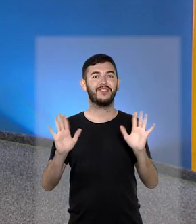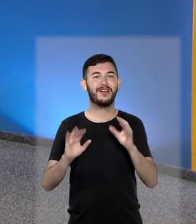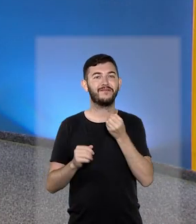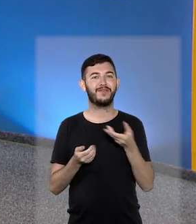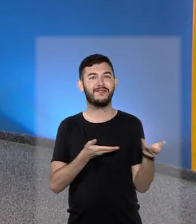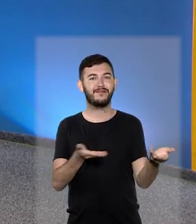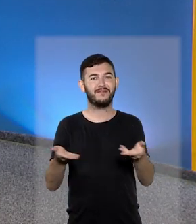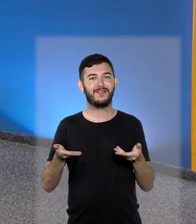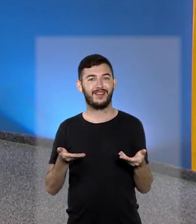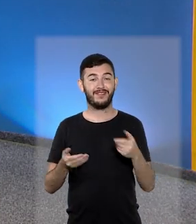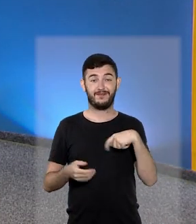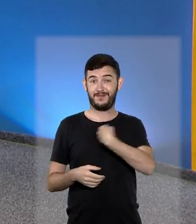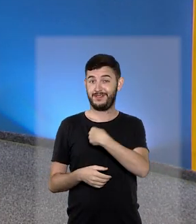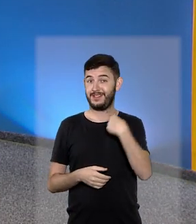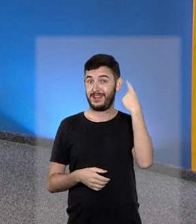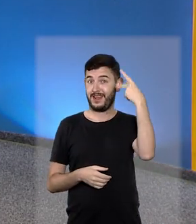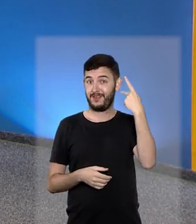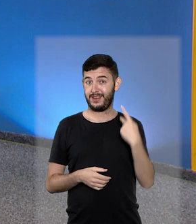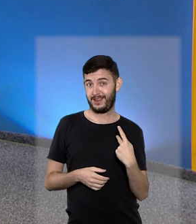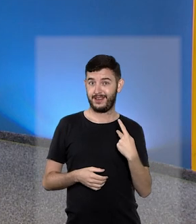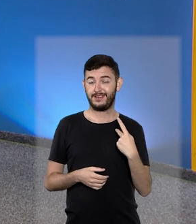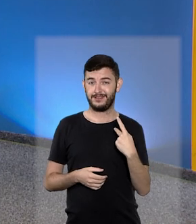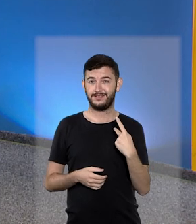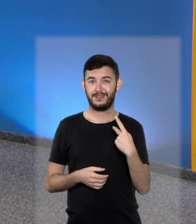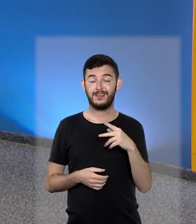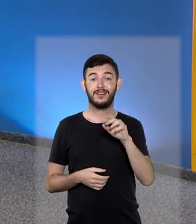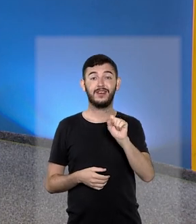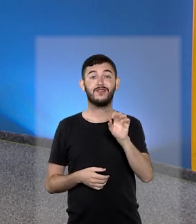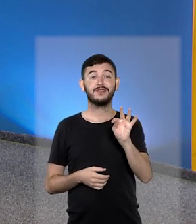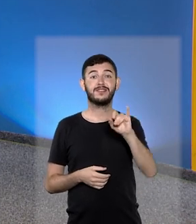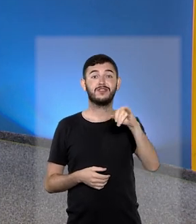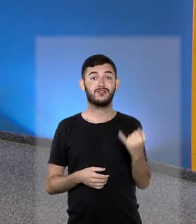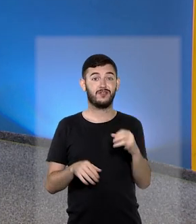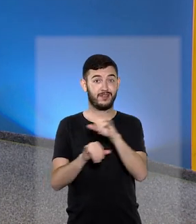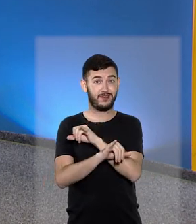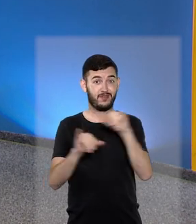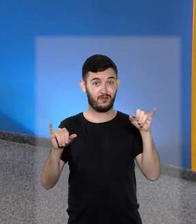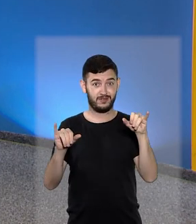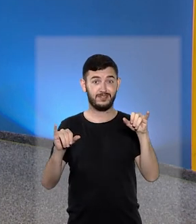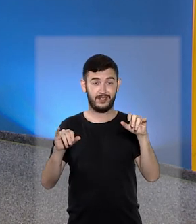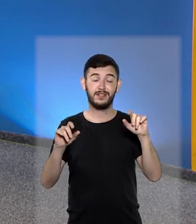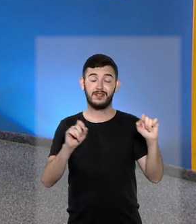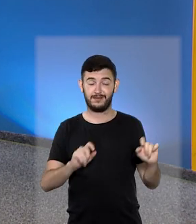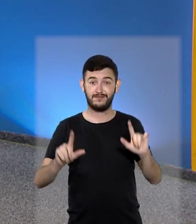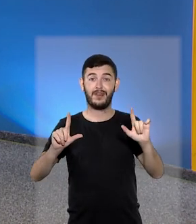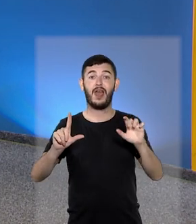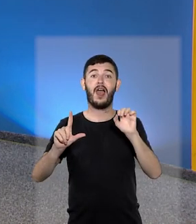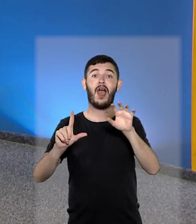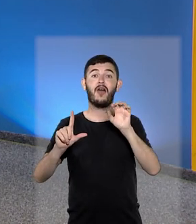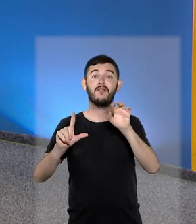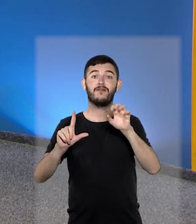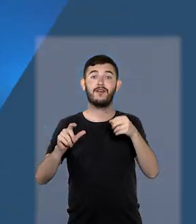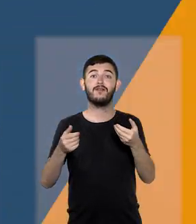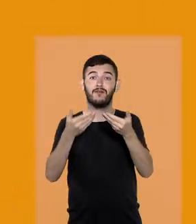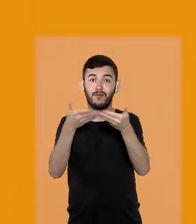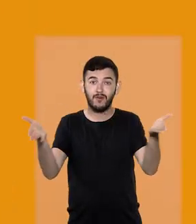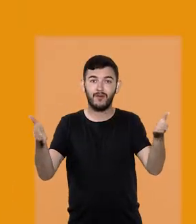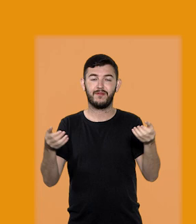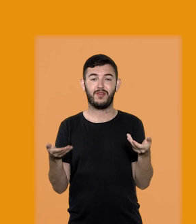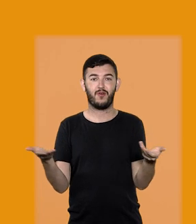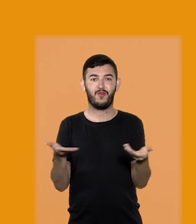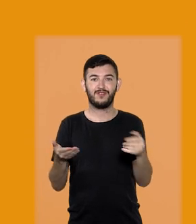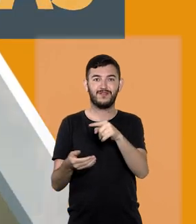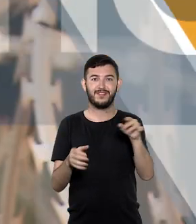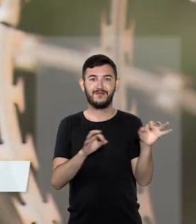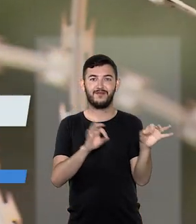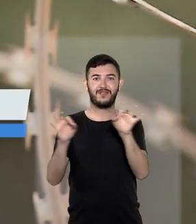Olá, seja muito bem-vindo. Eu sou Kátia Gomes e o STJ Notícias está no ar. No programa de hoje você vai